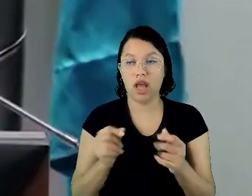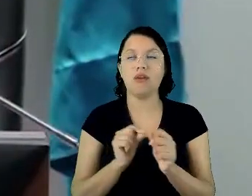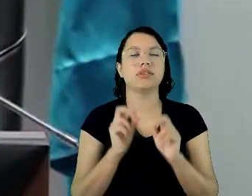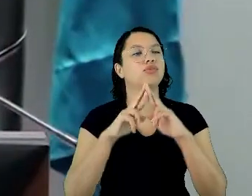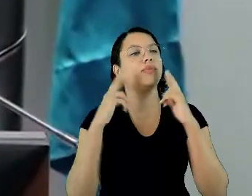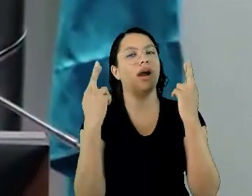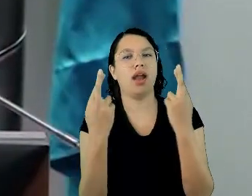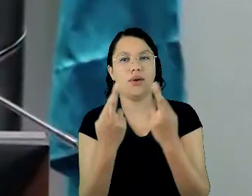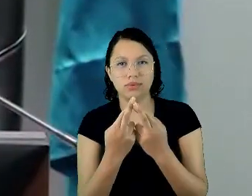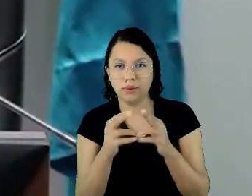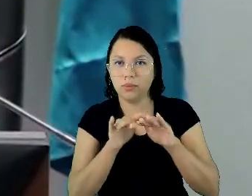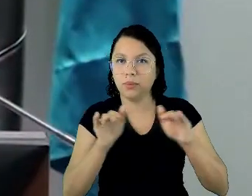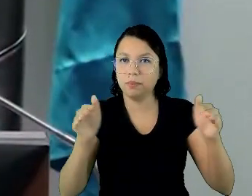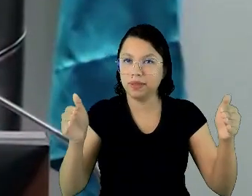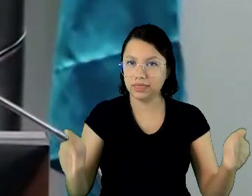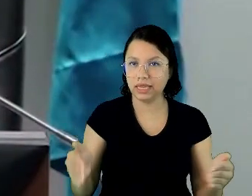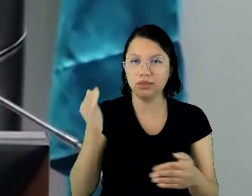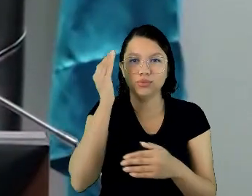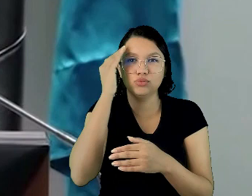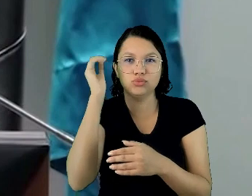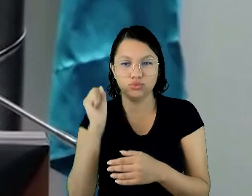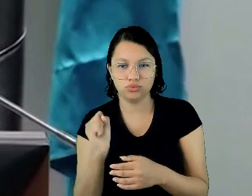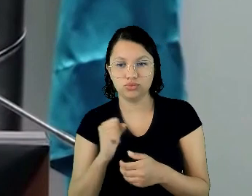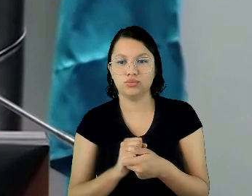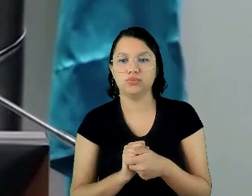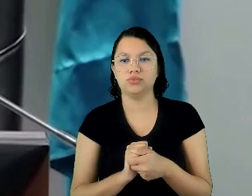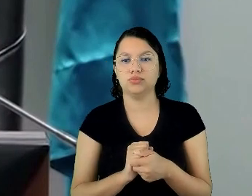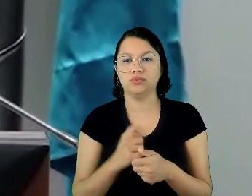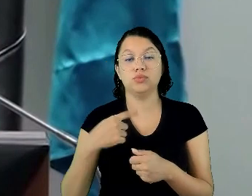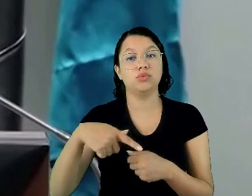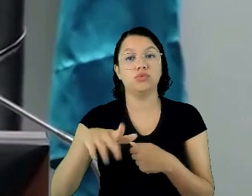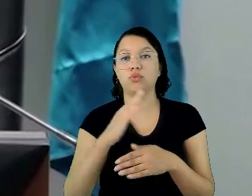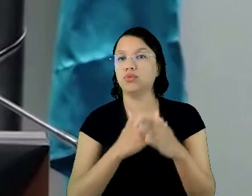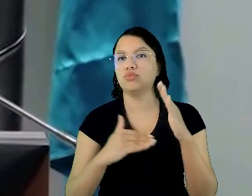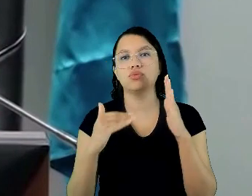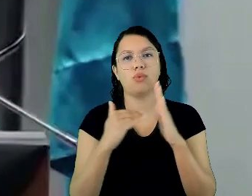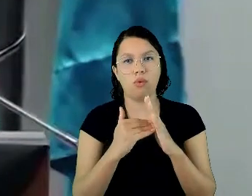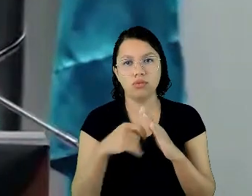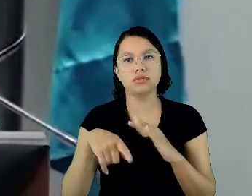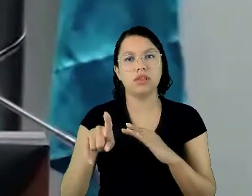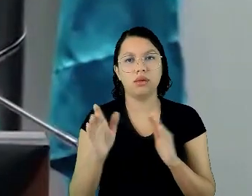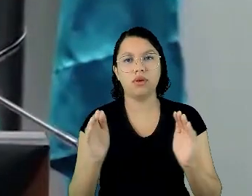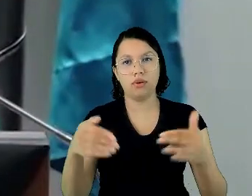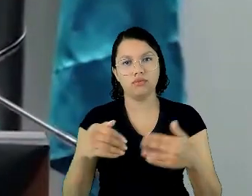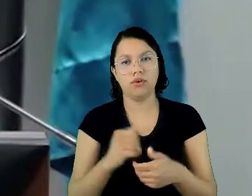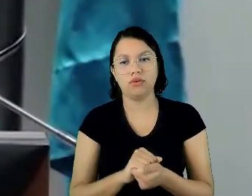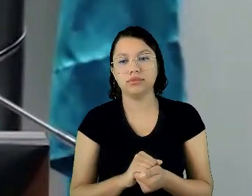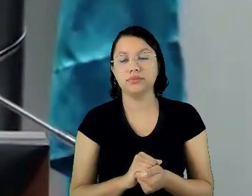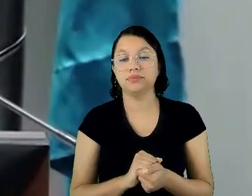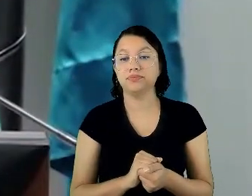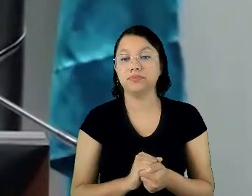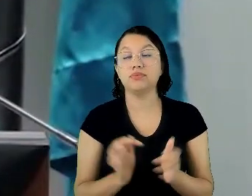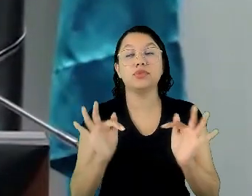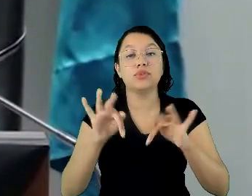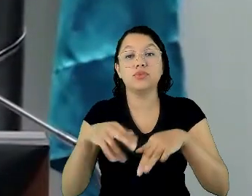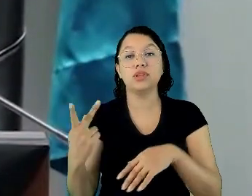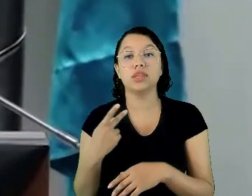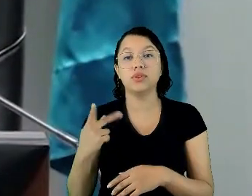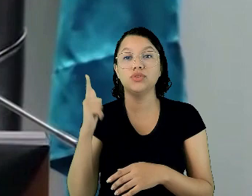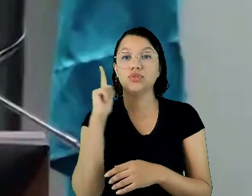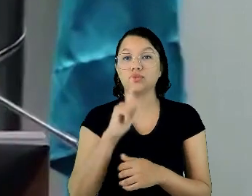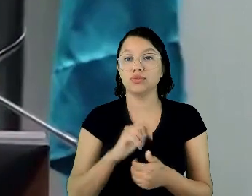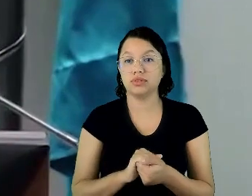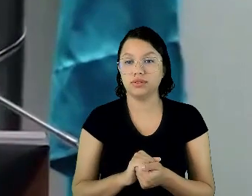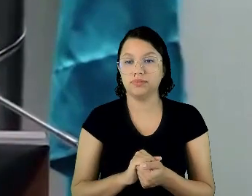todos ao Fórum de Campo Grande. No final, a gente conseguiu verba do nosso